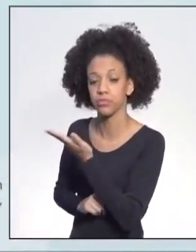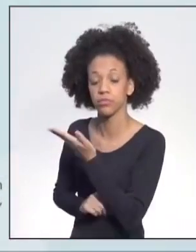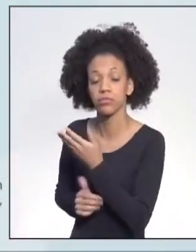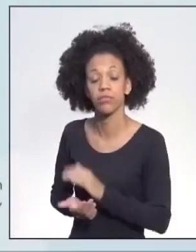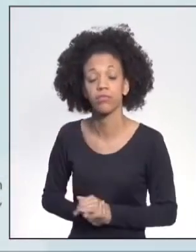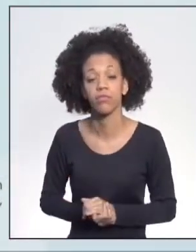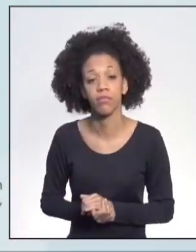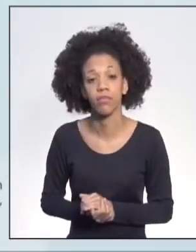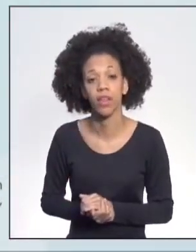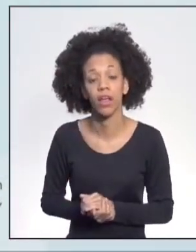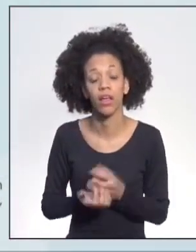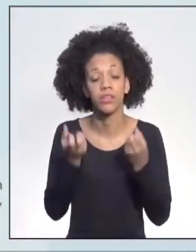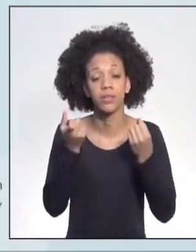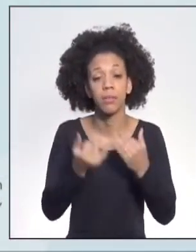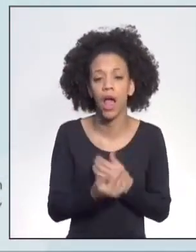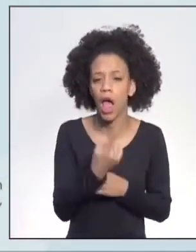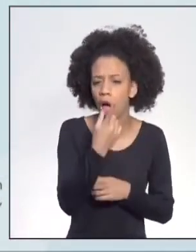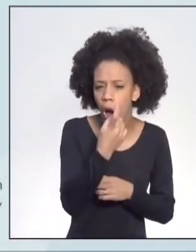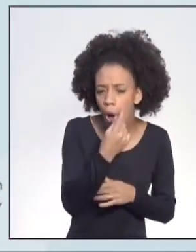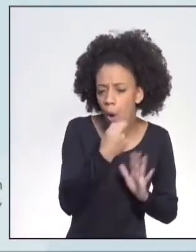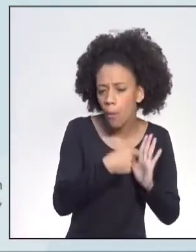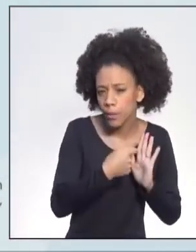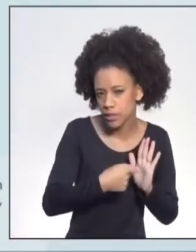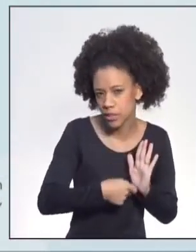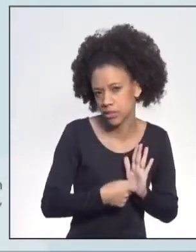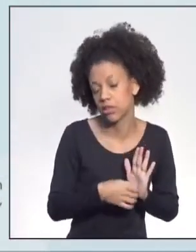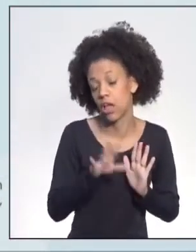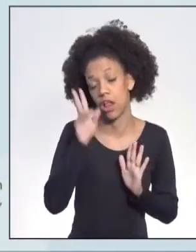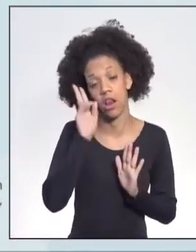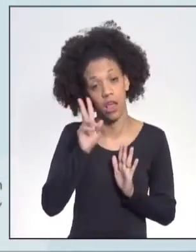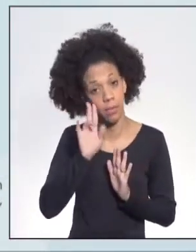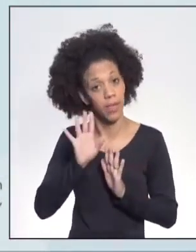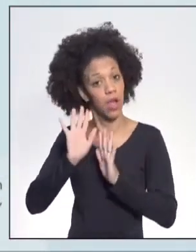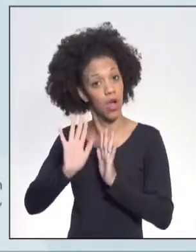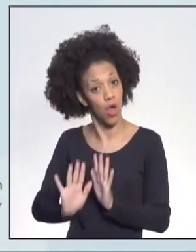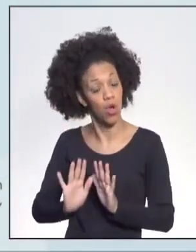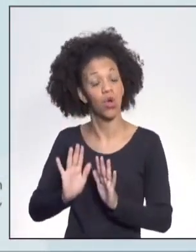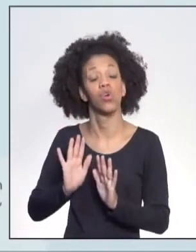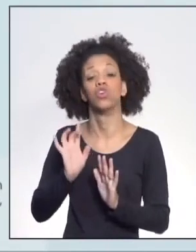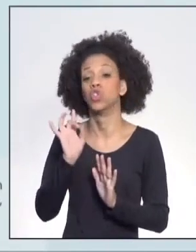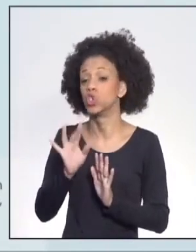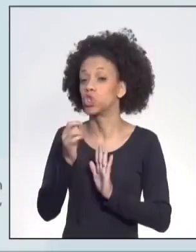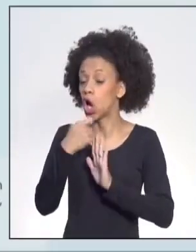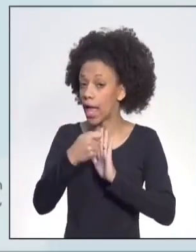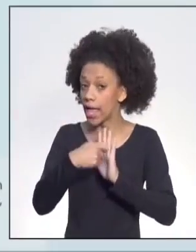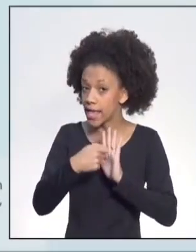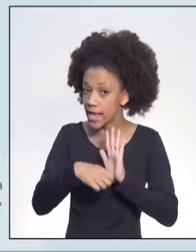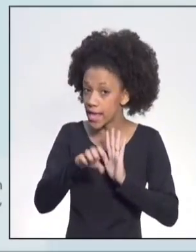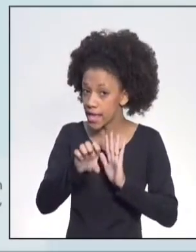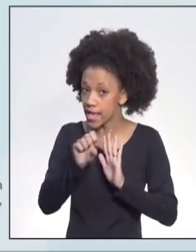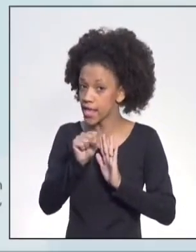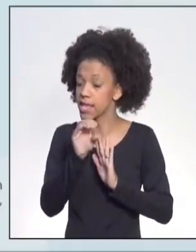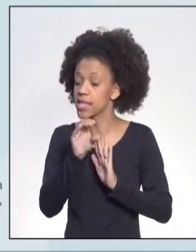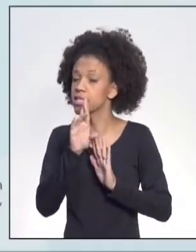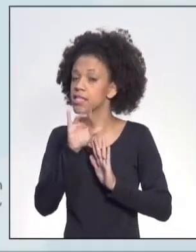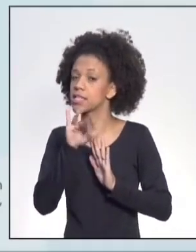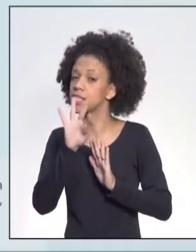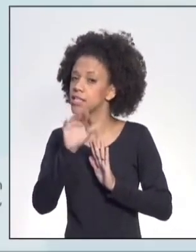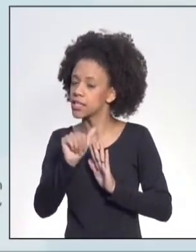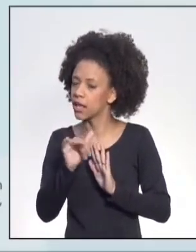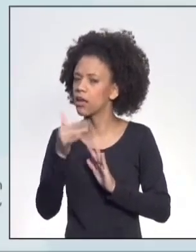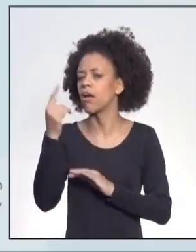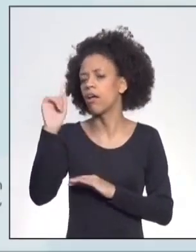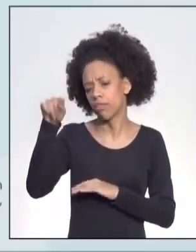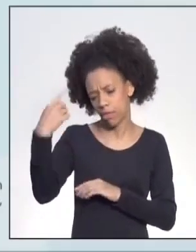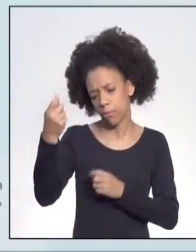Vamos falar, então, sobre um tipo de escrita. Lembrando, pessoal, que nós estamos falando sobre a escrita. Mais para frente, eu vou falar de outras formas